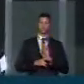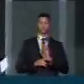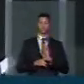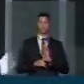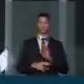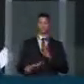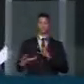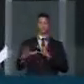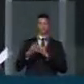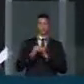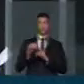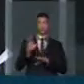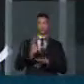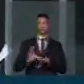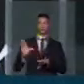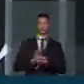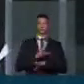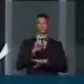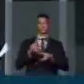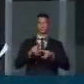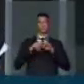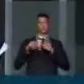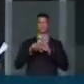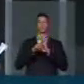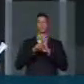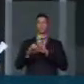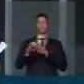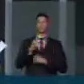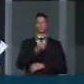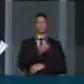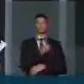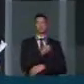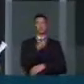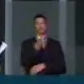a emenda constitucional através da lei número